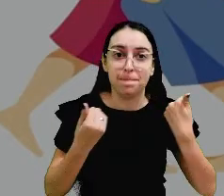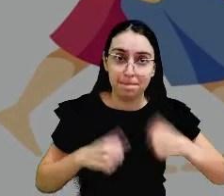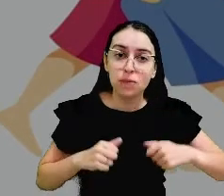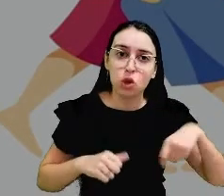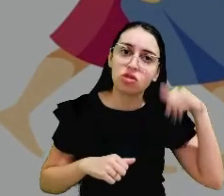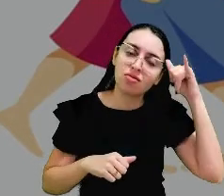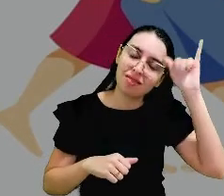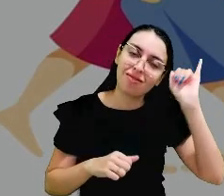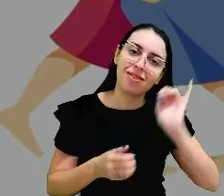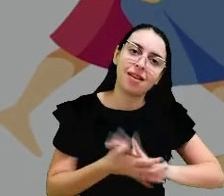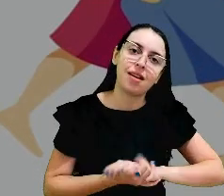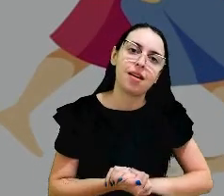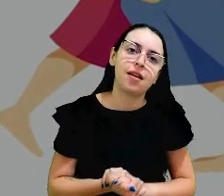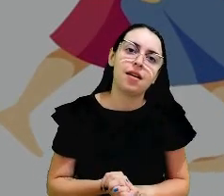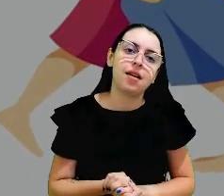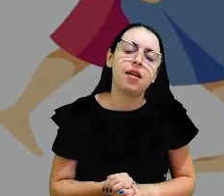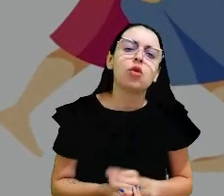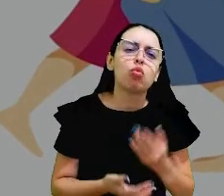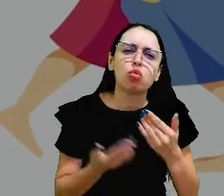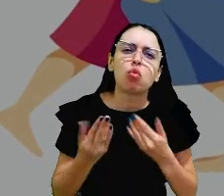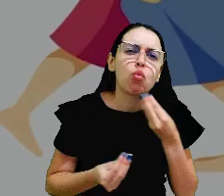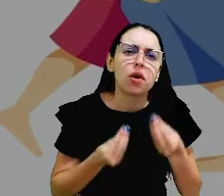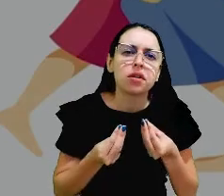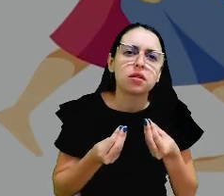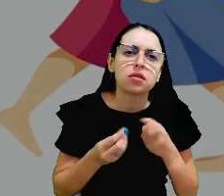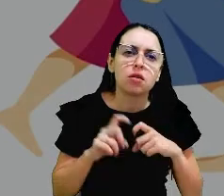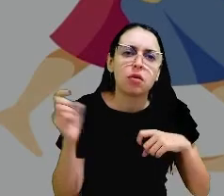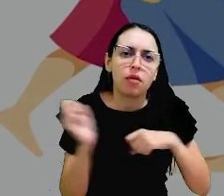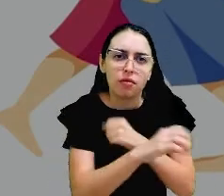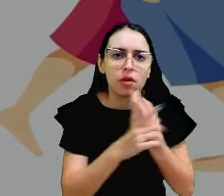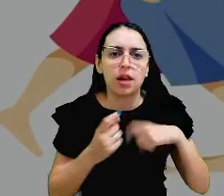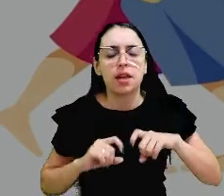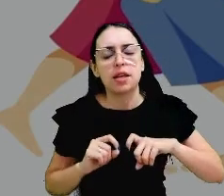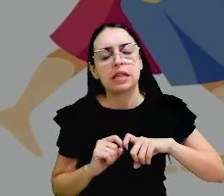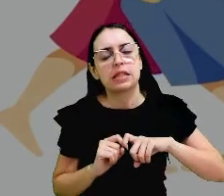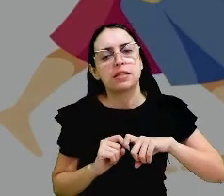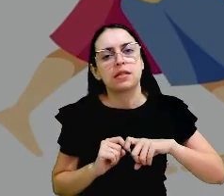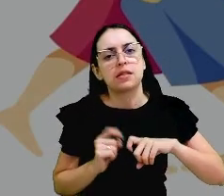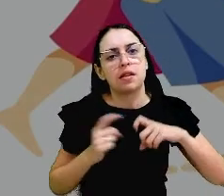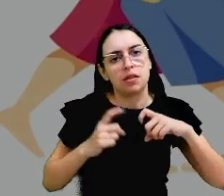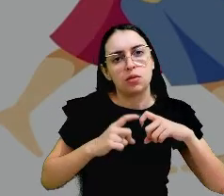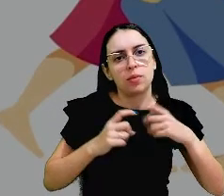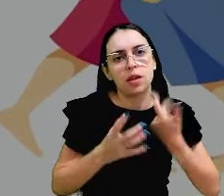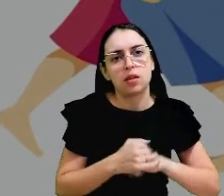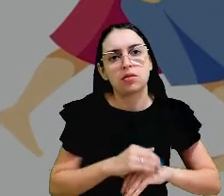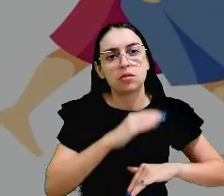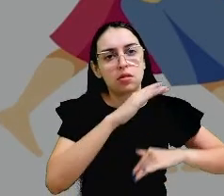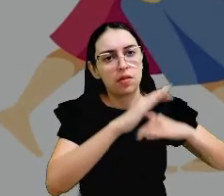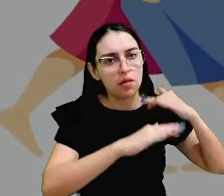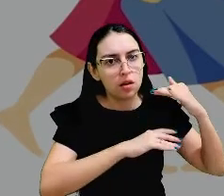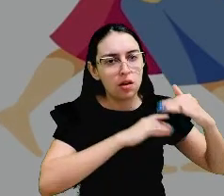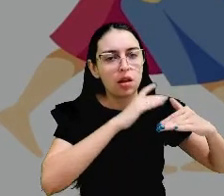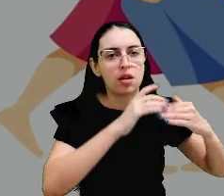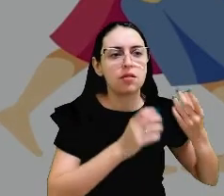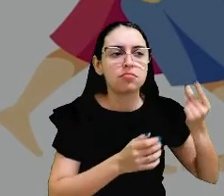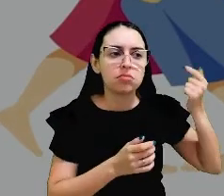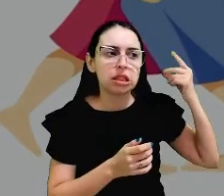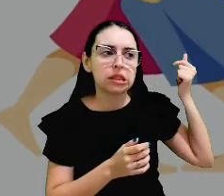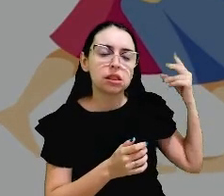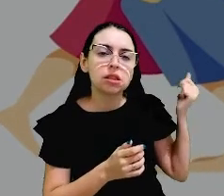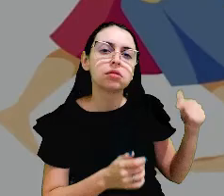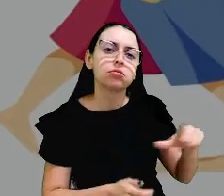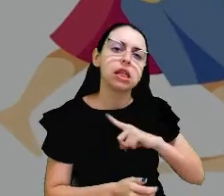A questão da violência obstétrica, ela teve toda uma evolução, né? Então, antigamente, a